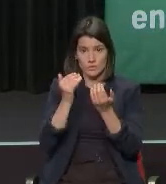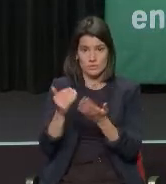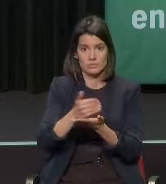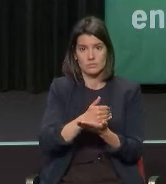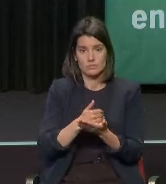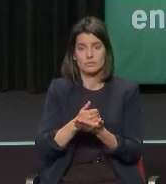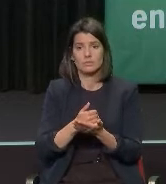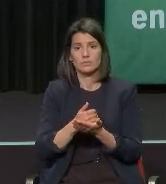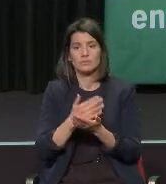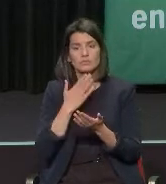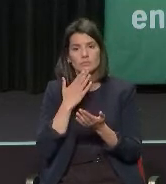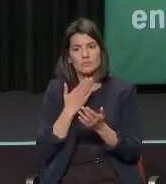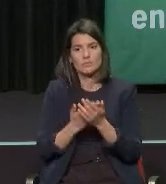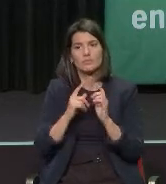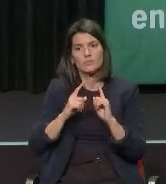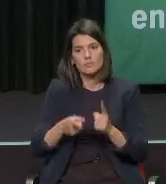Portanto, isto fez-nos